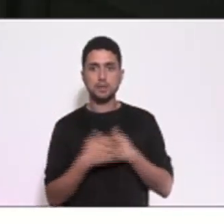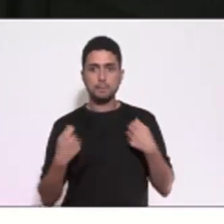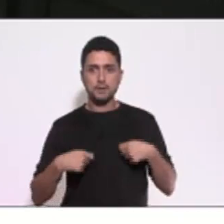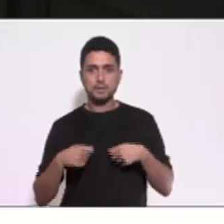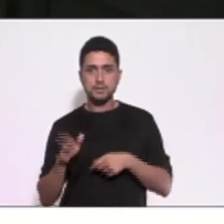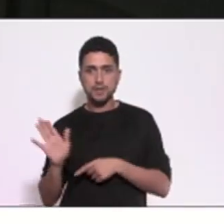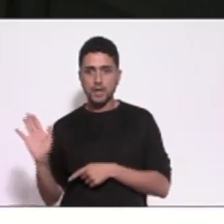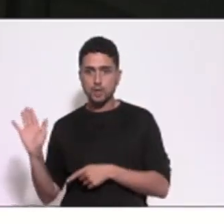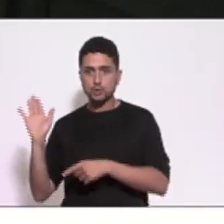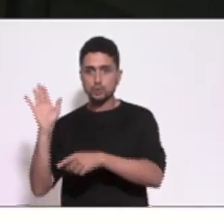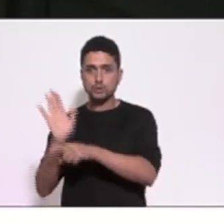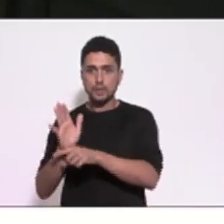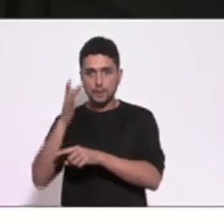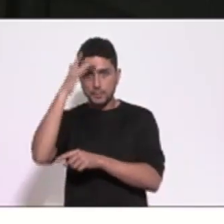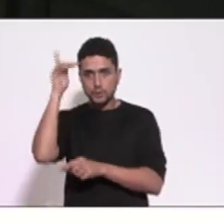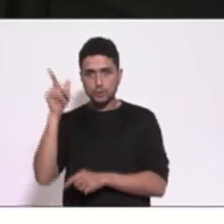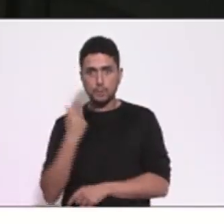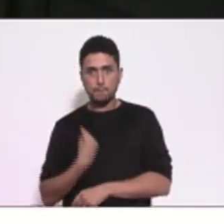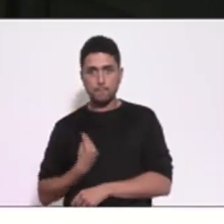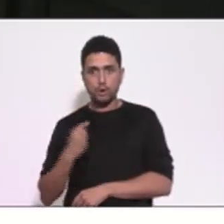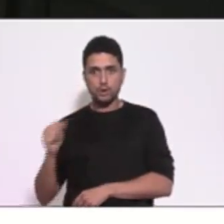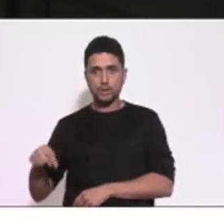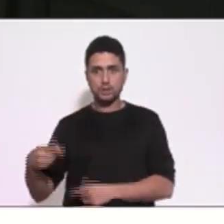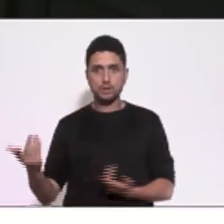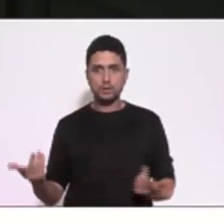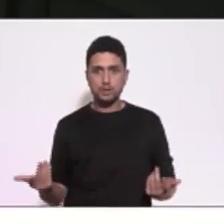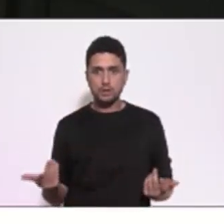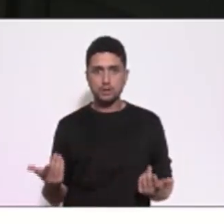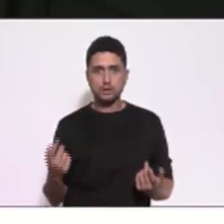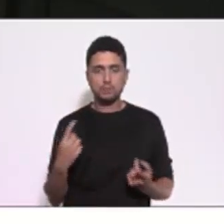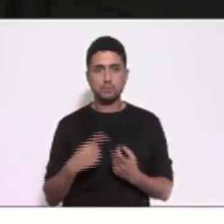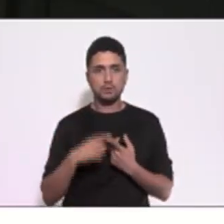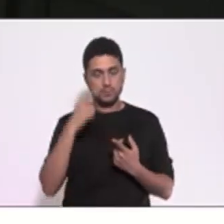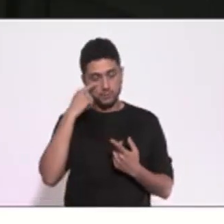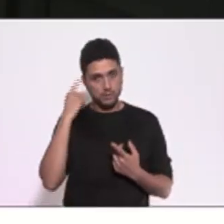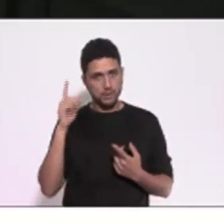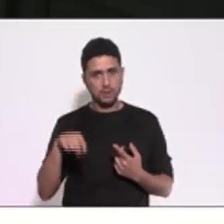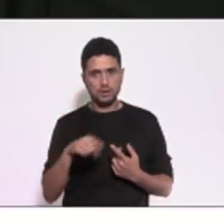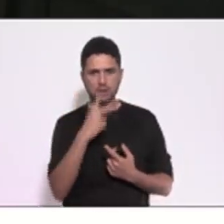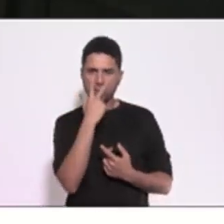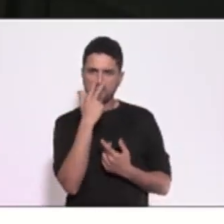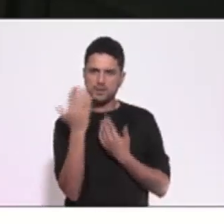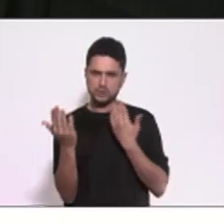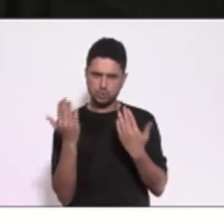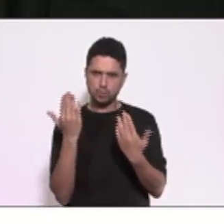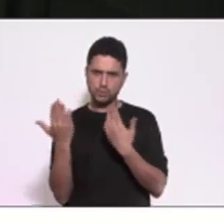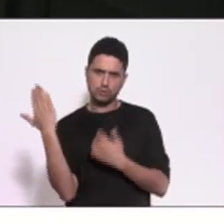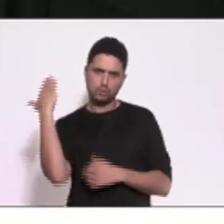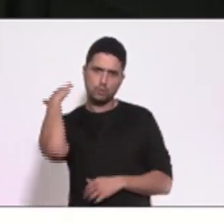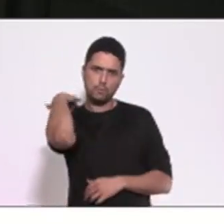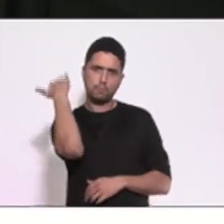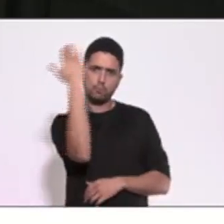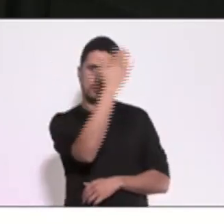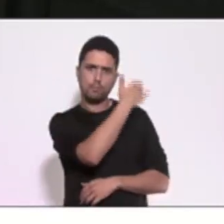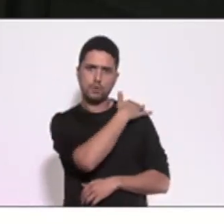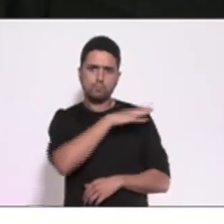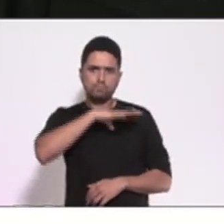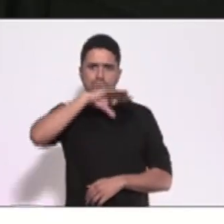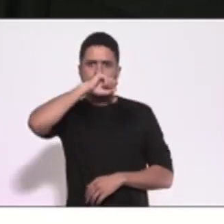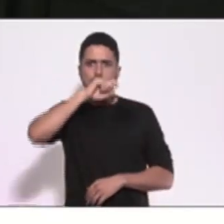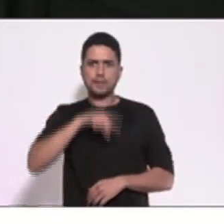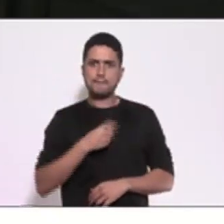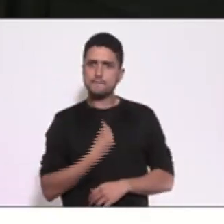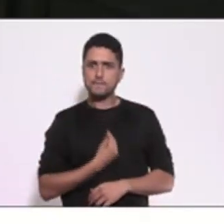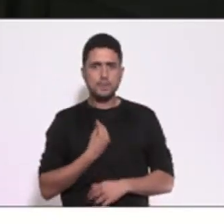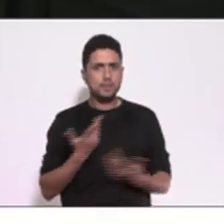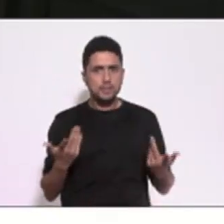na cidade, quem vive na cidade. Ali é o único pulmão que existe no bairro Botafogo e